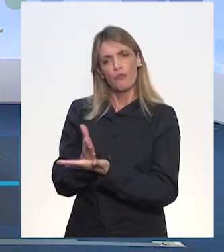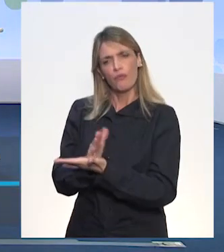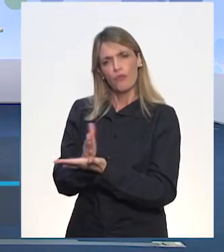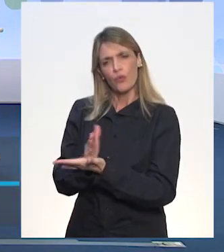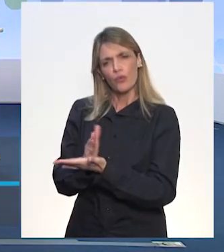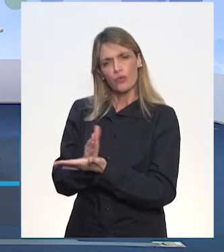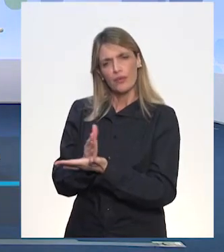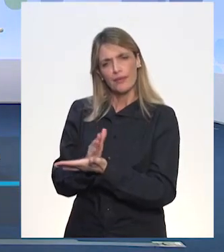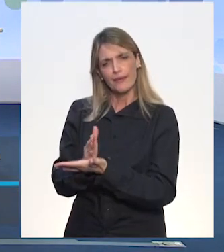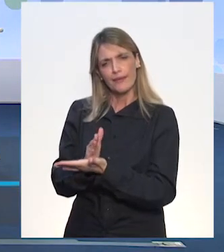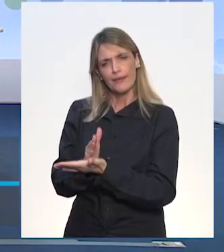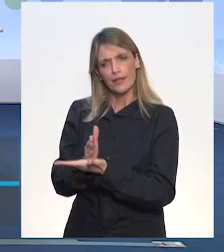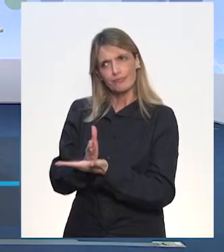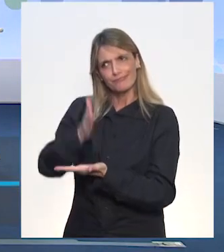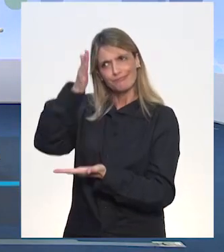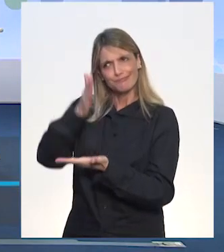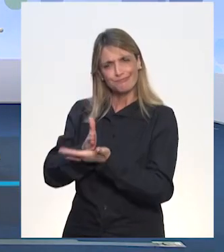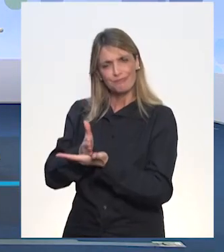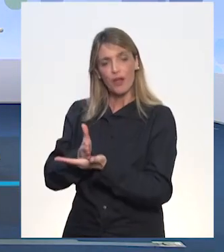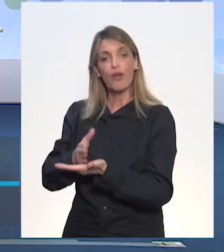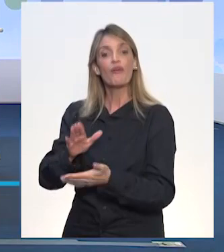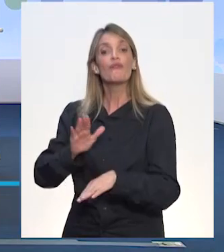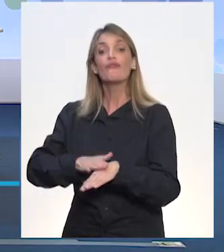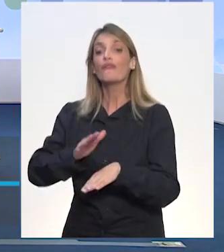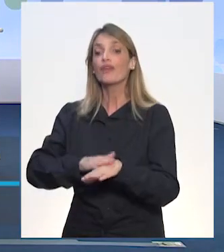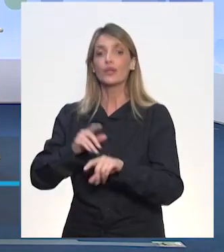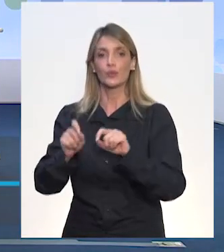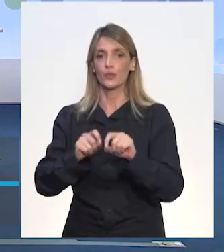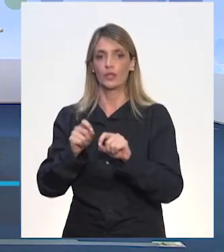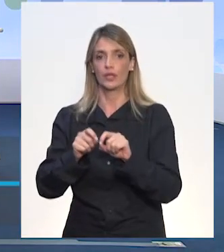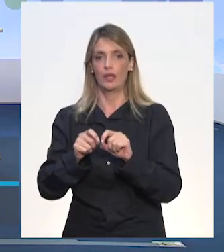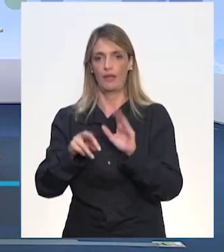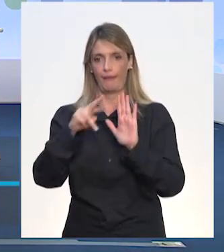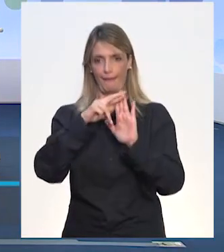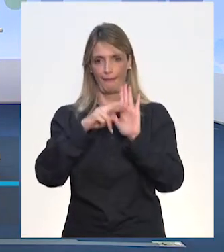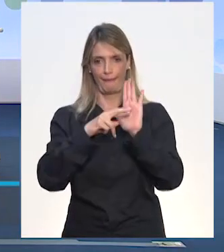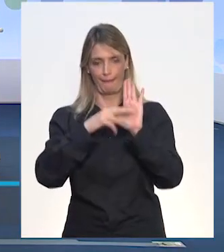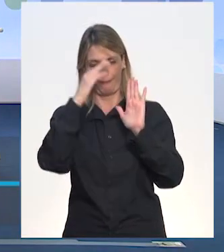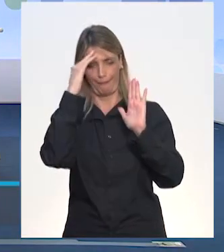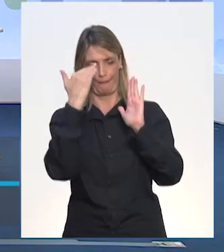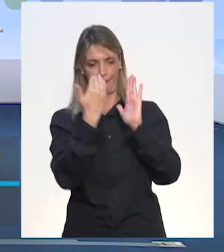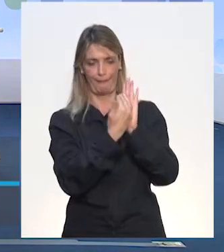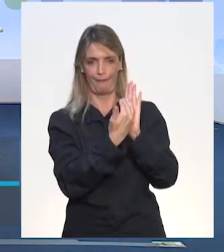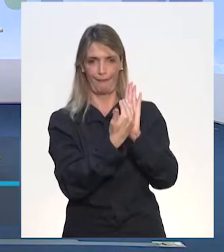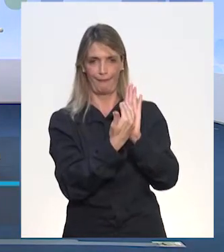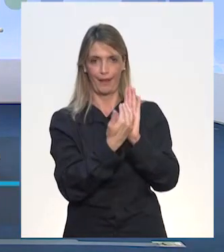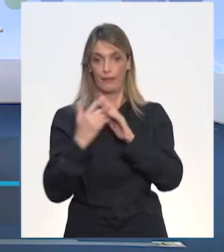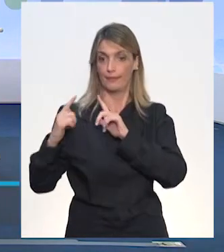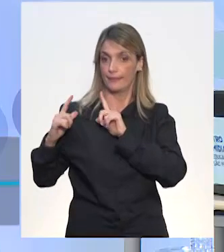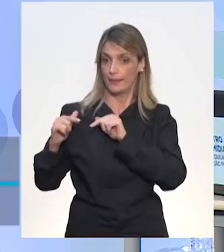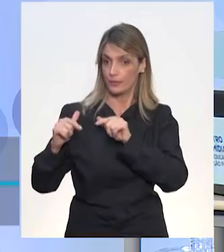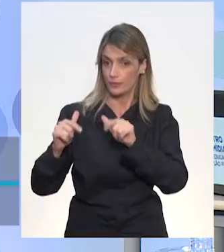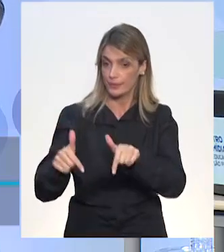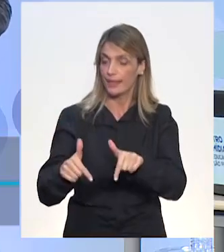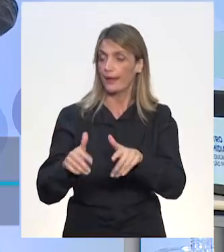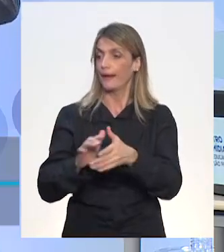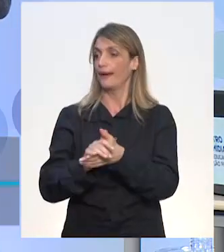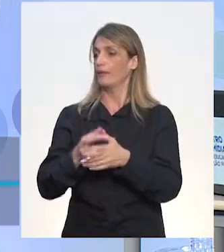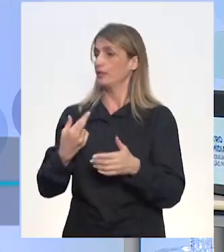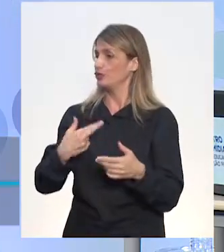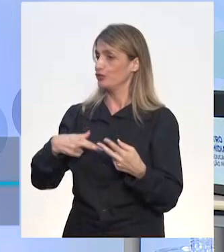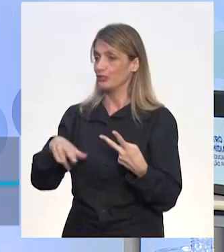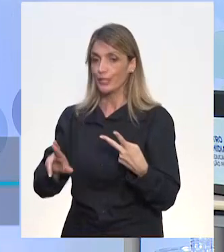elas foram feitas não obedecendo às questões nacionais, ligadas à tradição, ligadas à